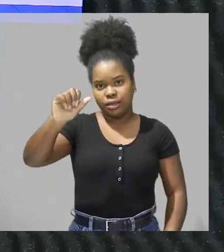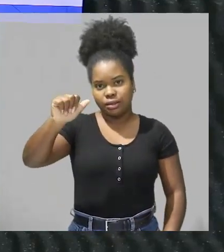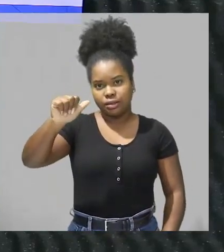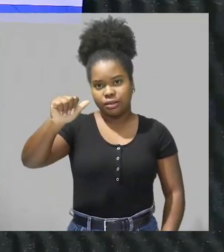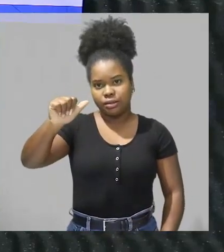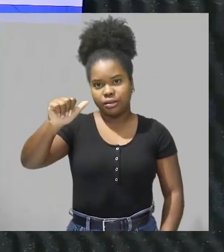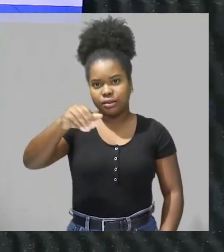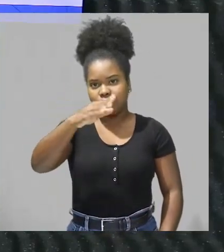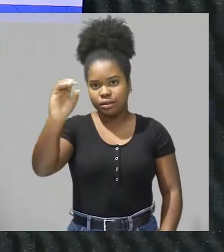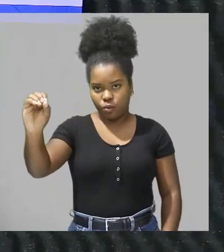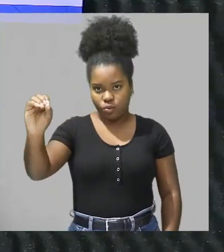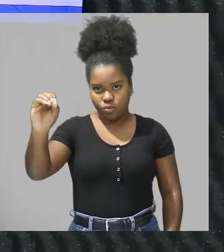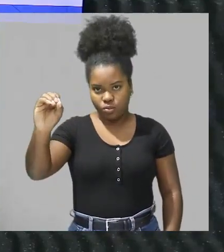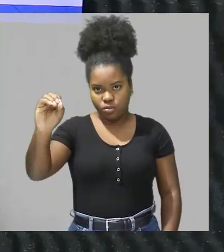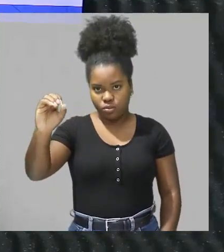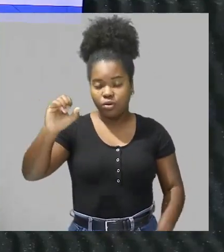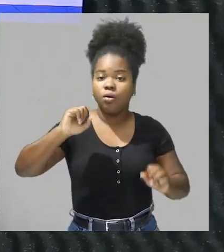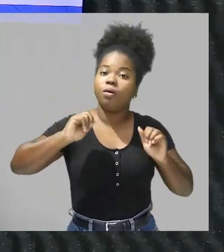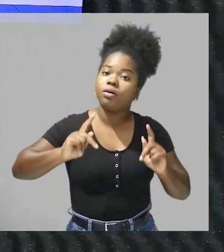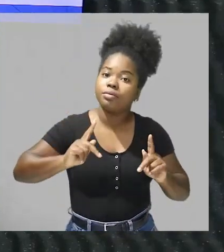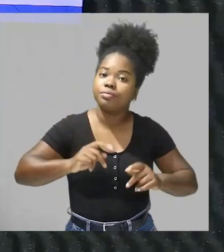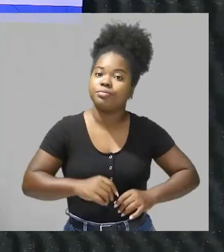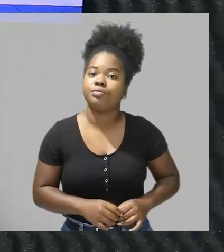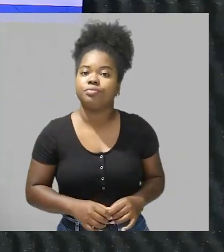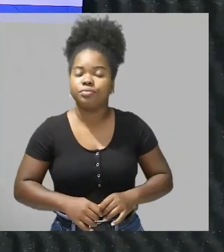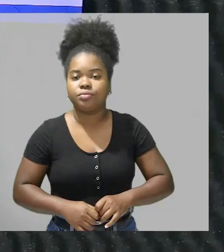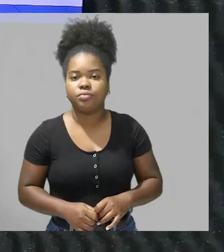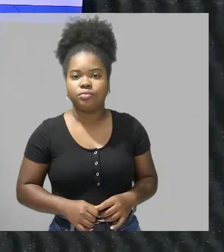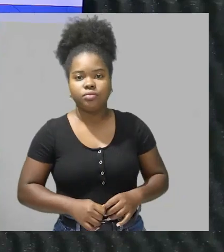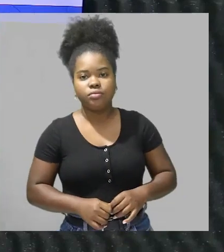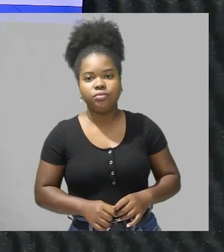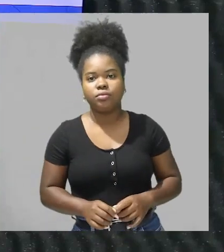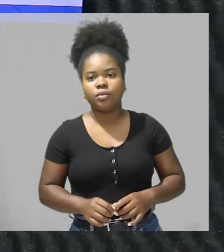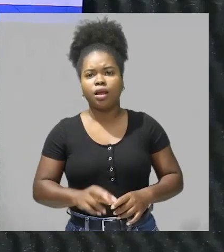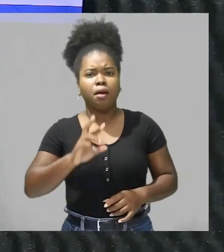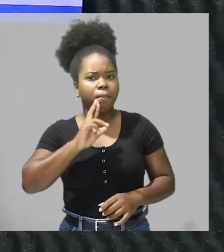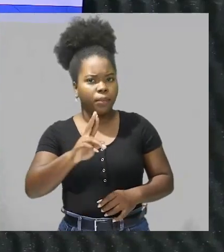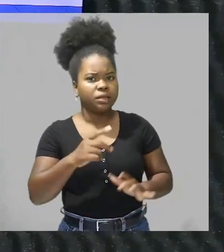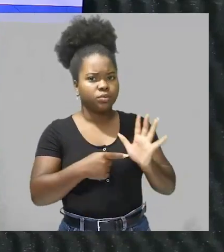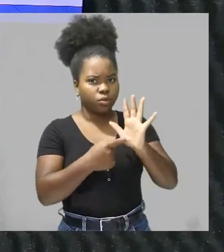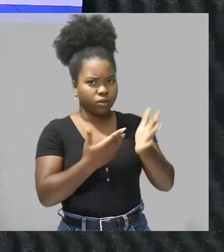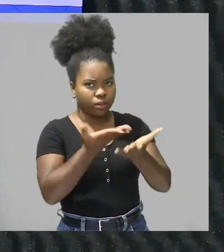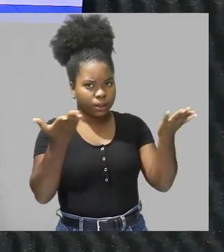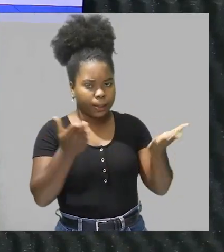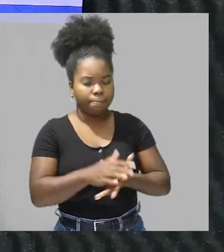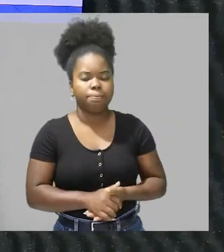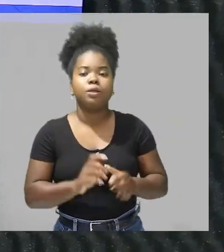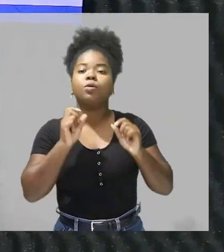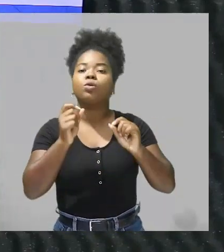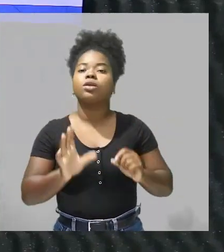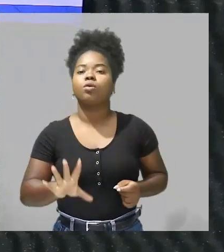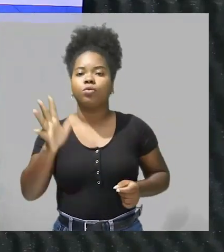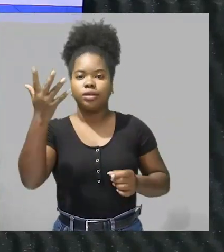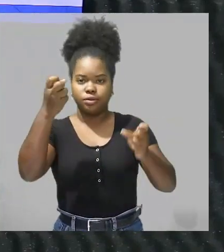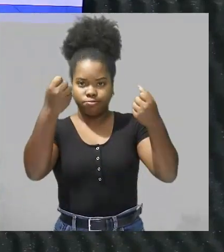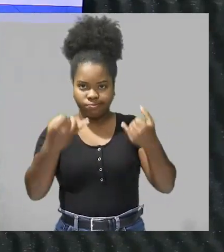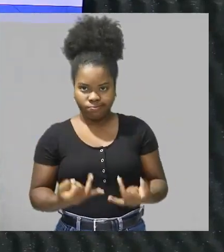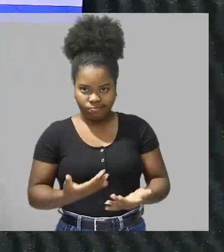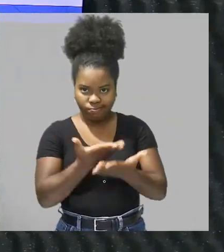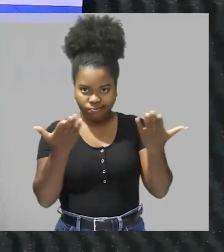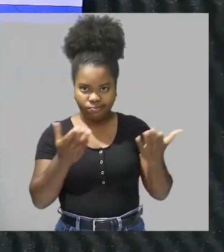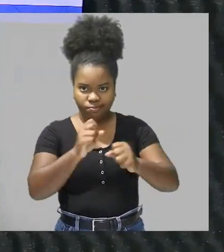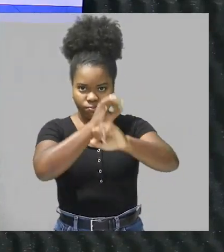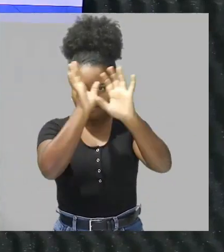decantação show de bola decantação Então o que acontece né eu vou